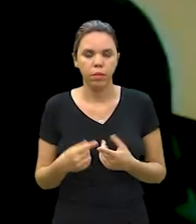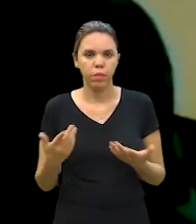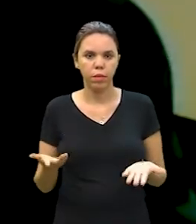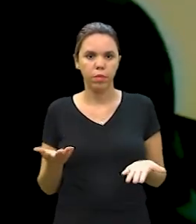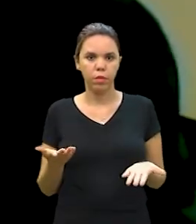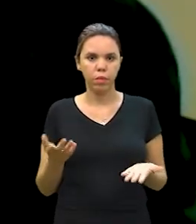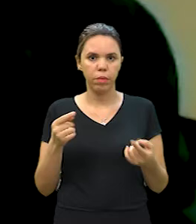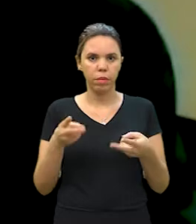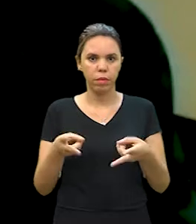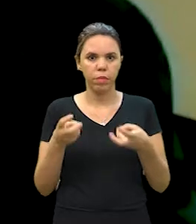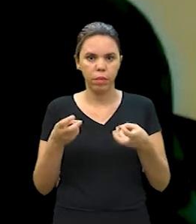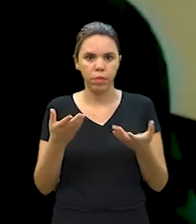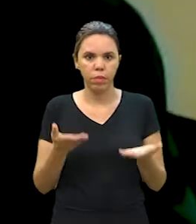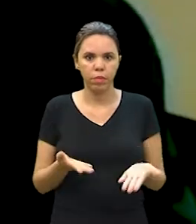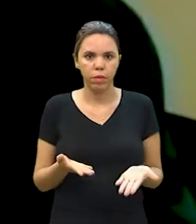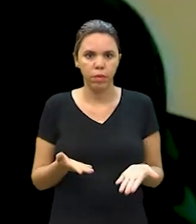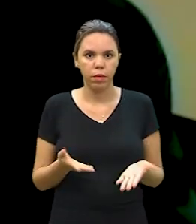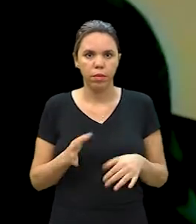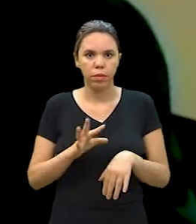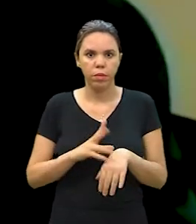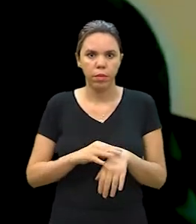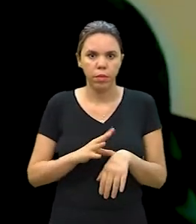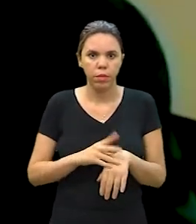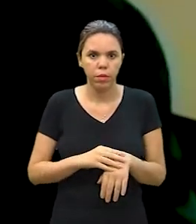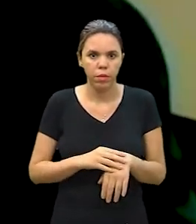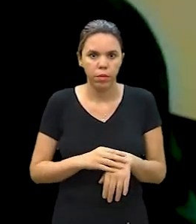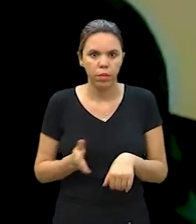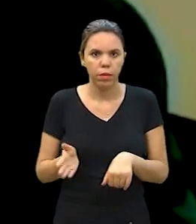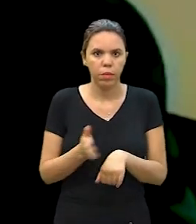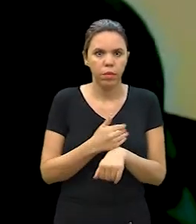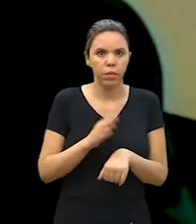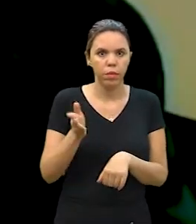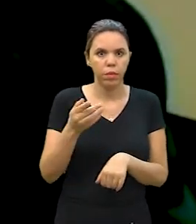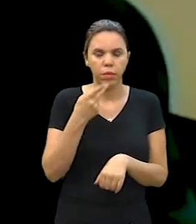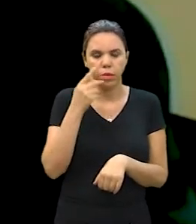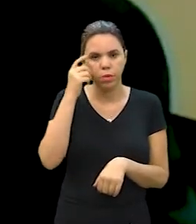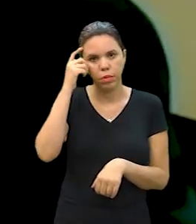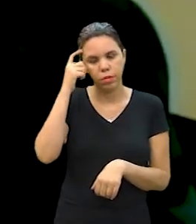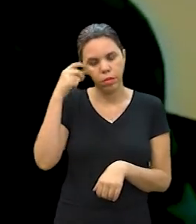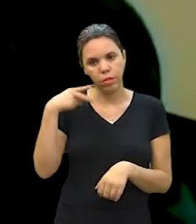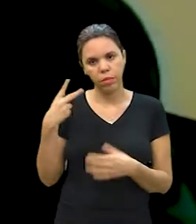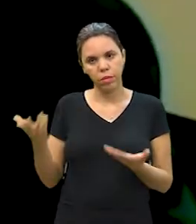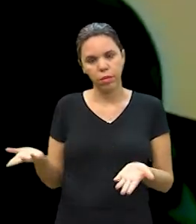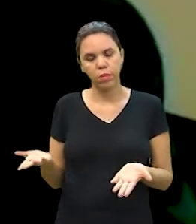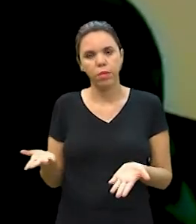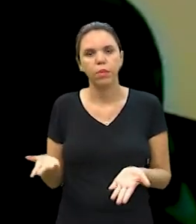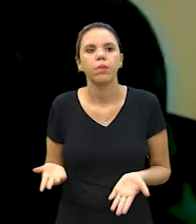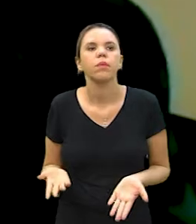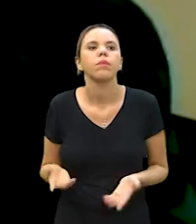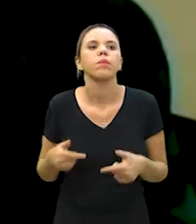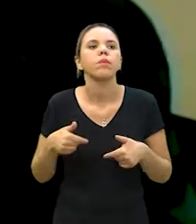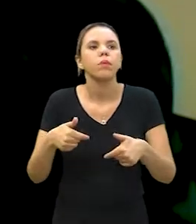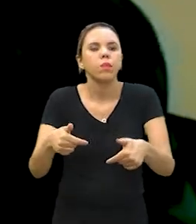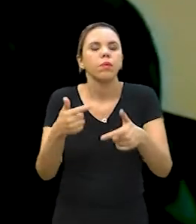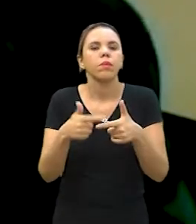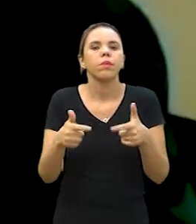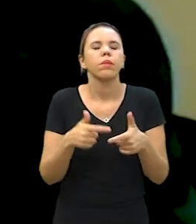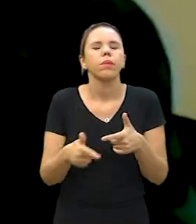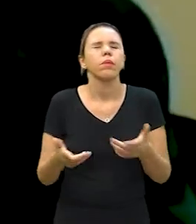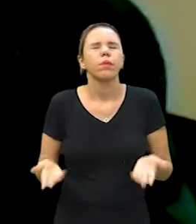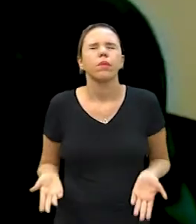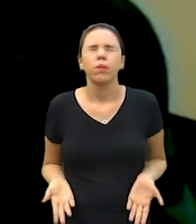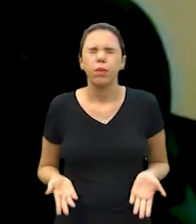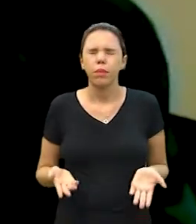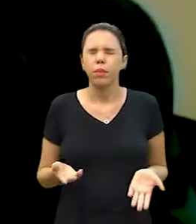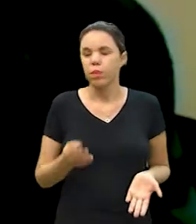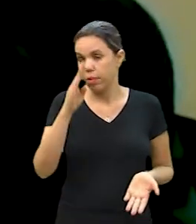porque você identificar a doença com antecedência, já falou o vereador aí, que enfrentou o